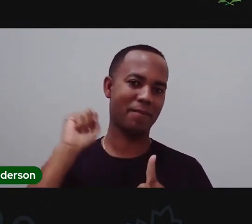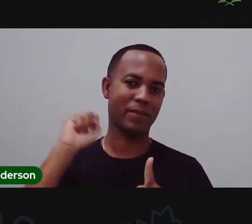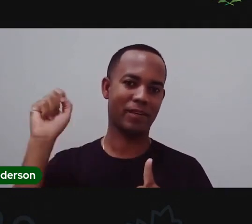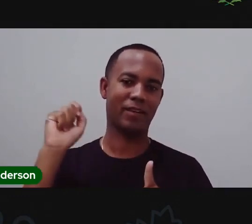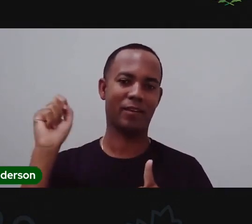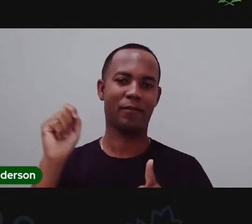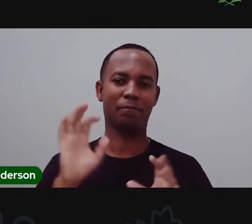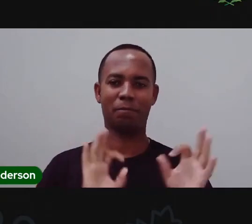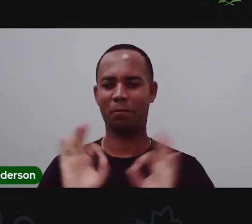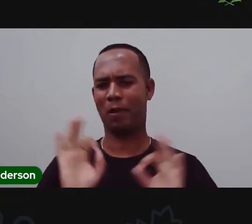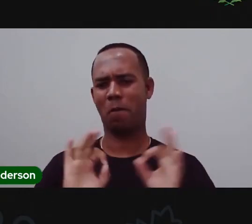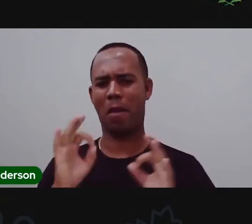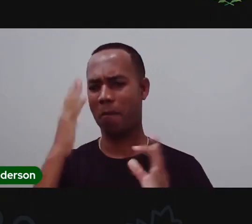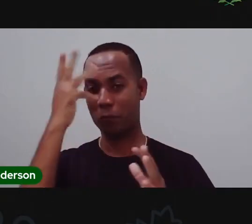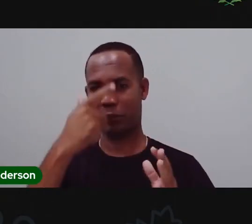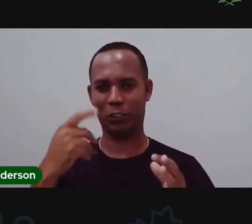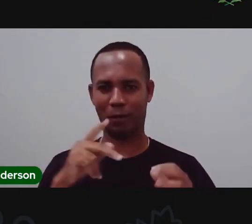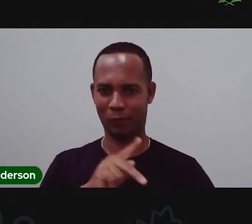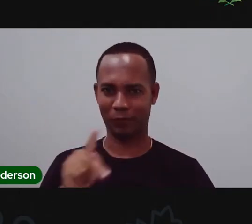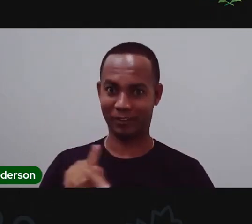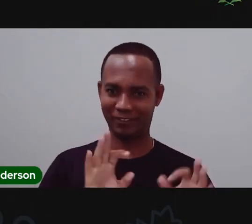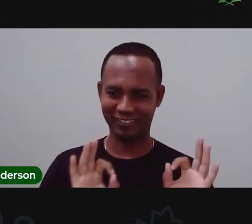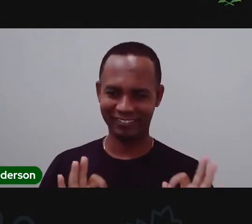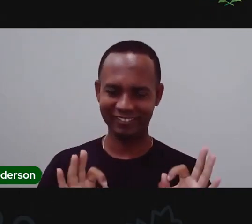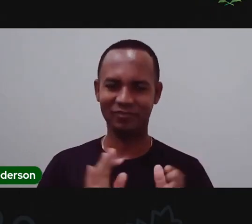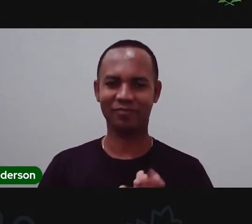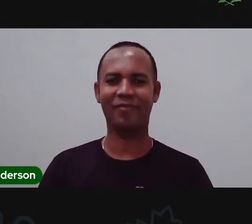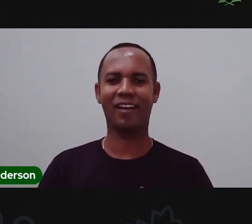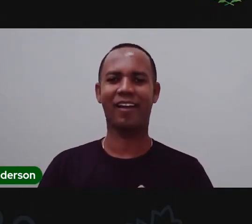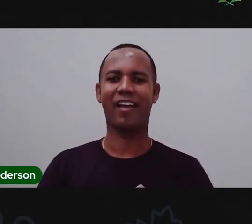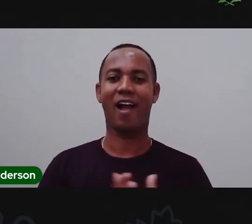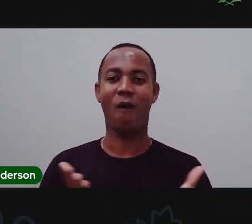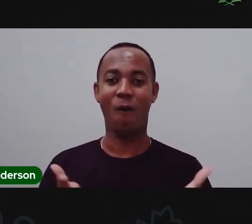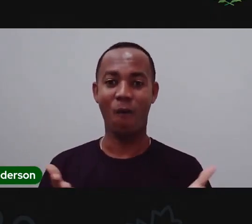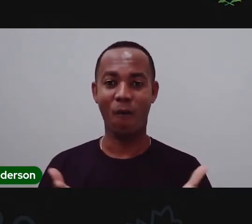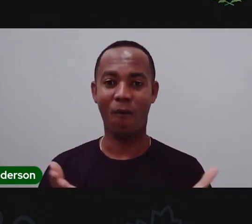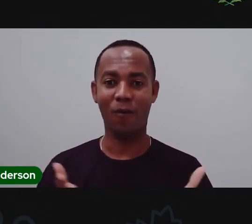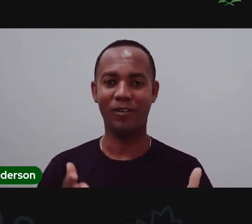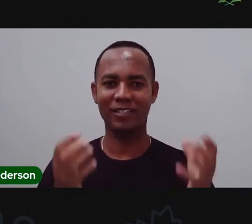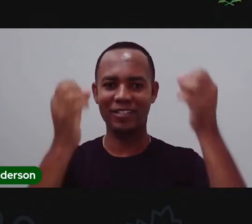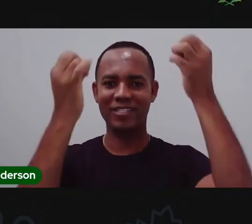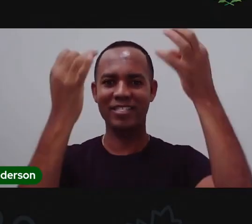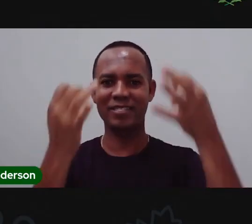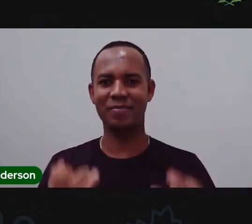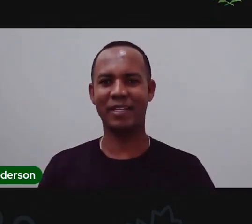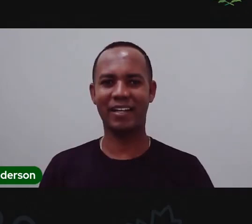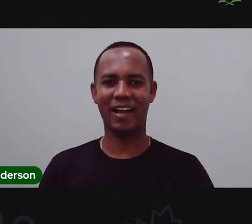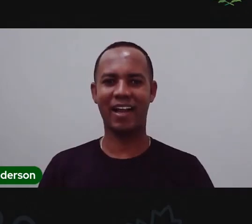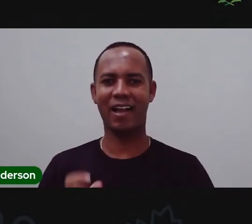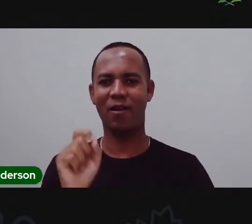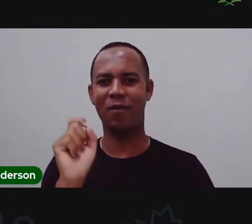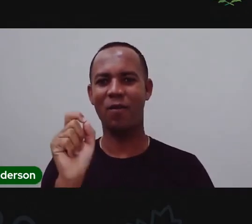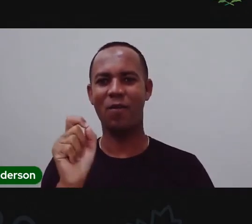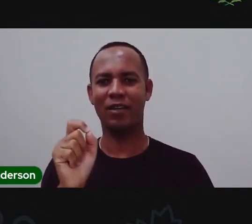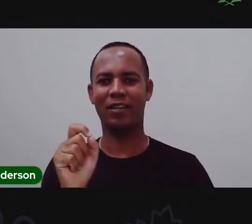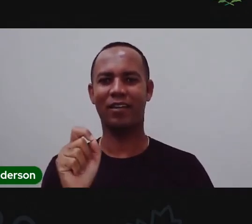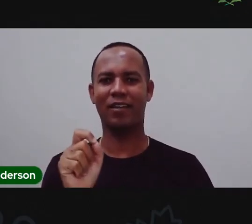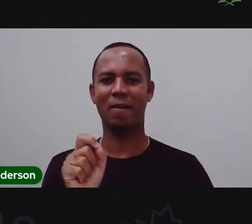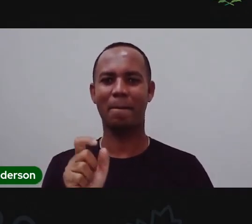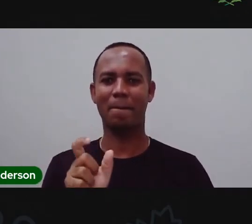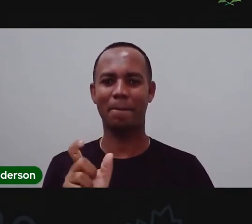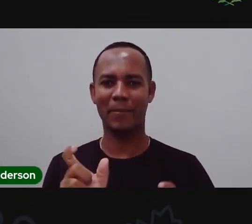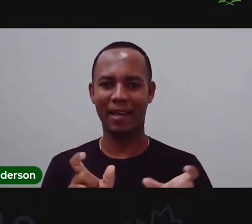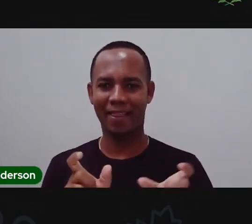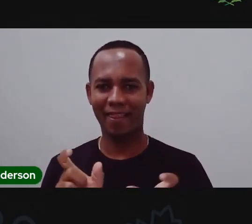vocês, nossa aula de linguagens. E vamos falar hoje sobre sílaba